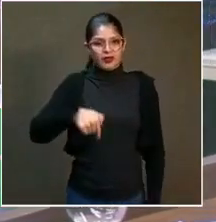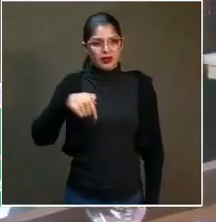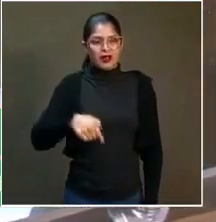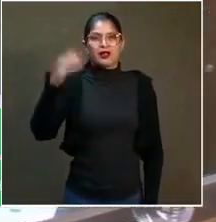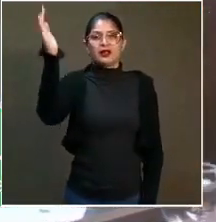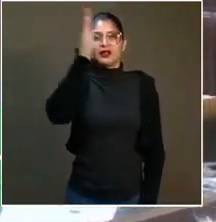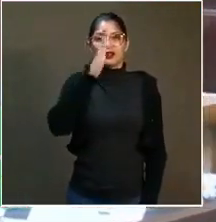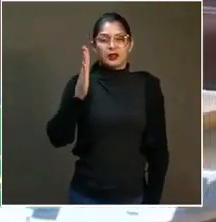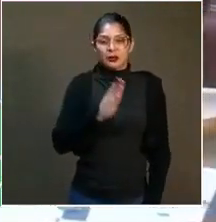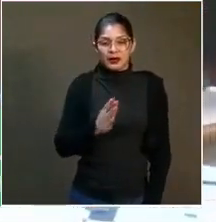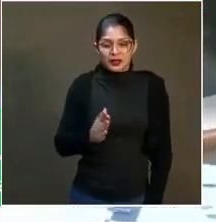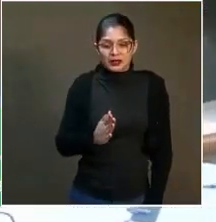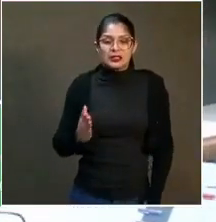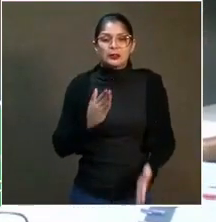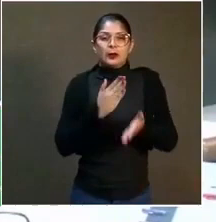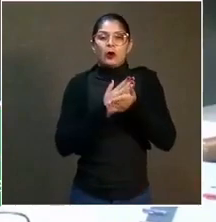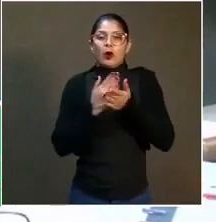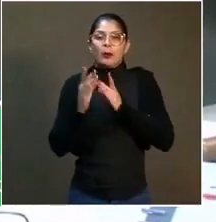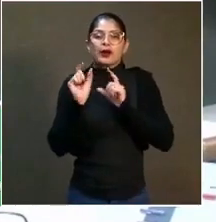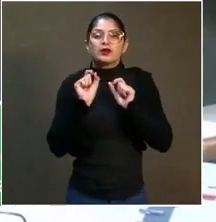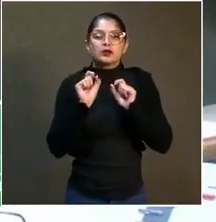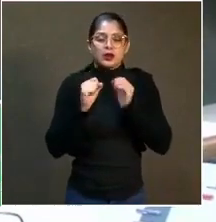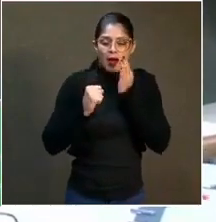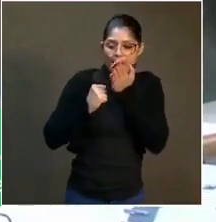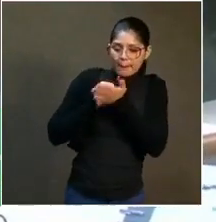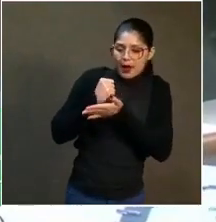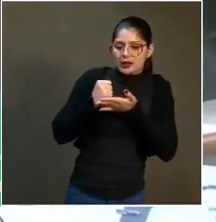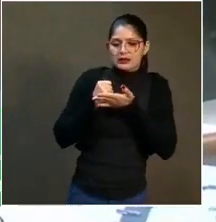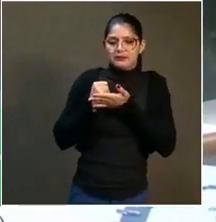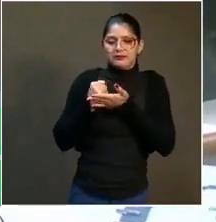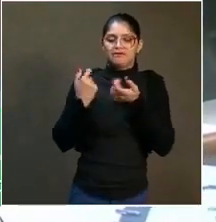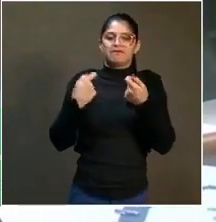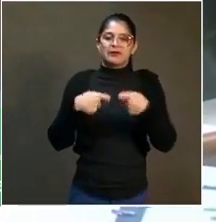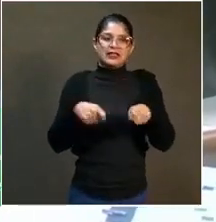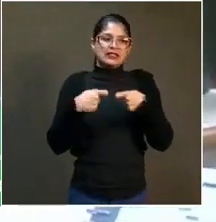segue-se o princípio da segunda chance.